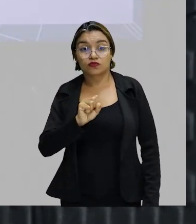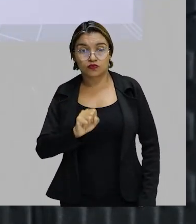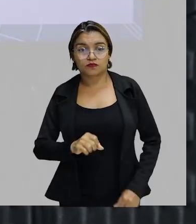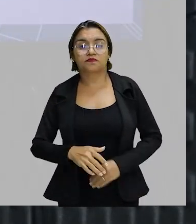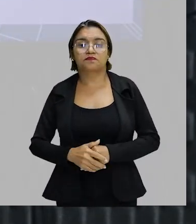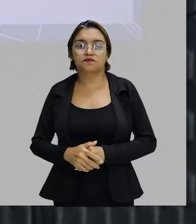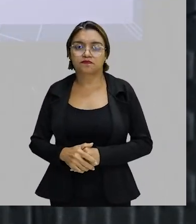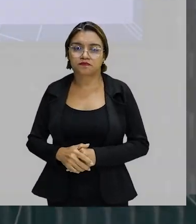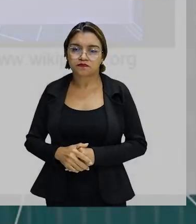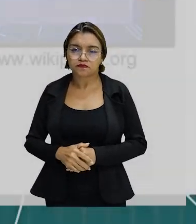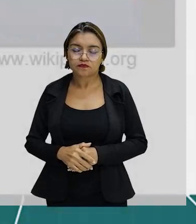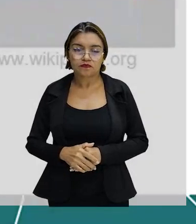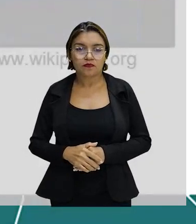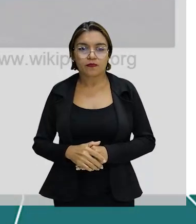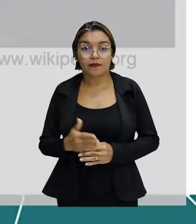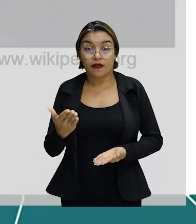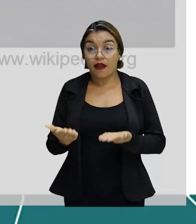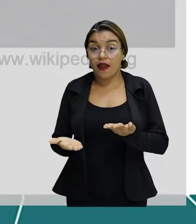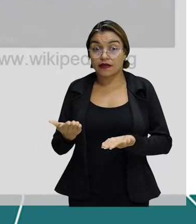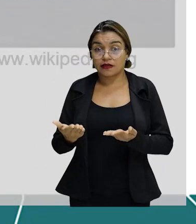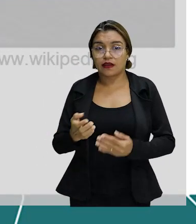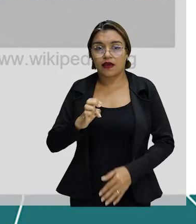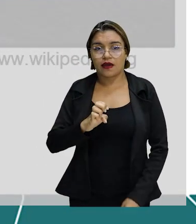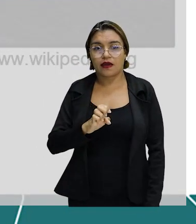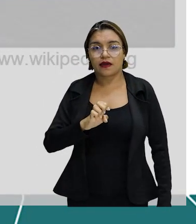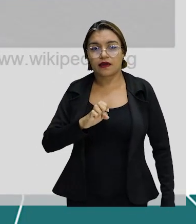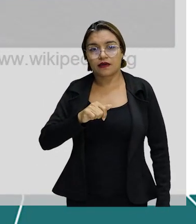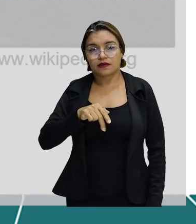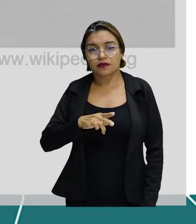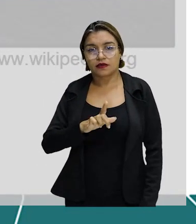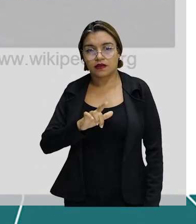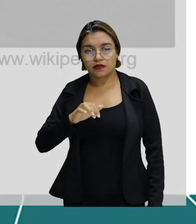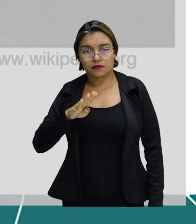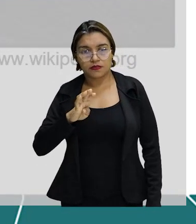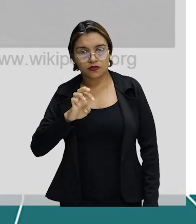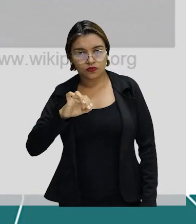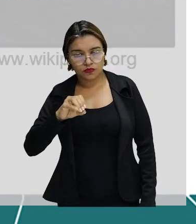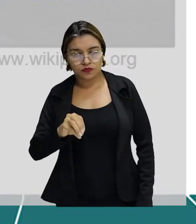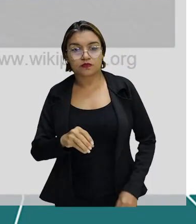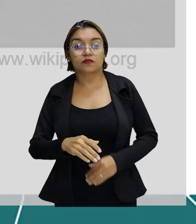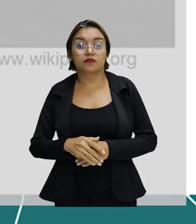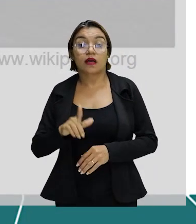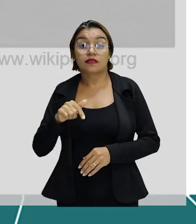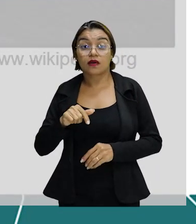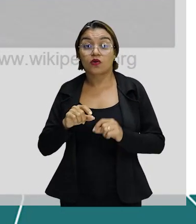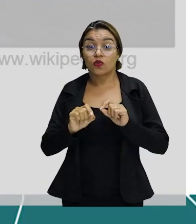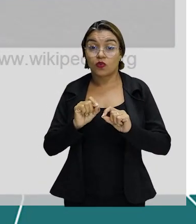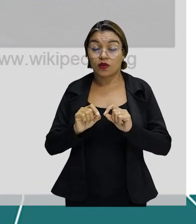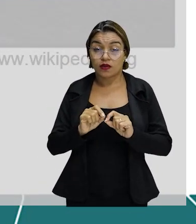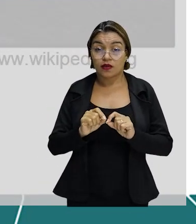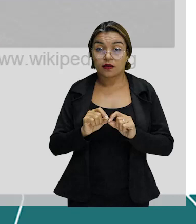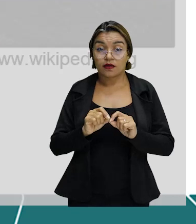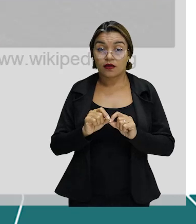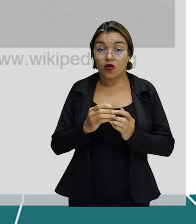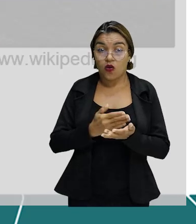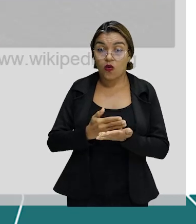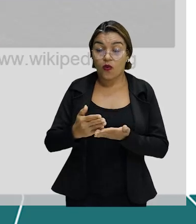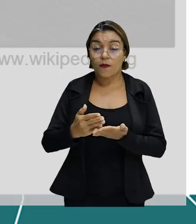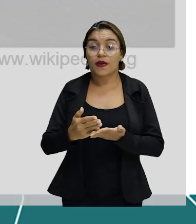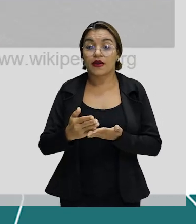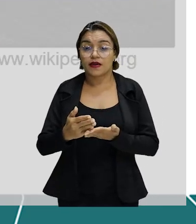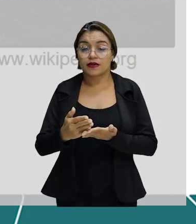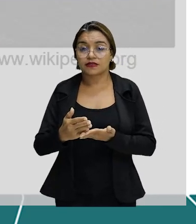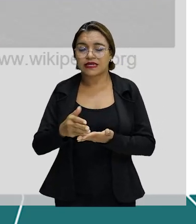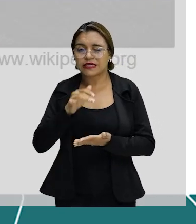certo equilíbrio a saída nesse grupo de saltos é realizada a partir de uma parada de